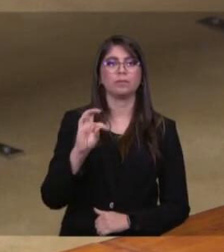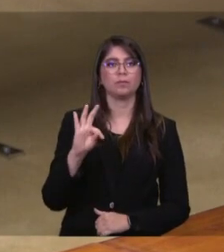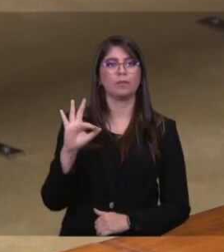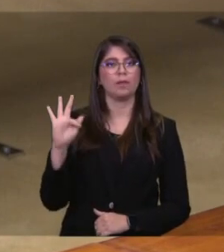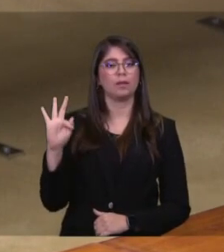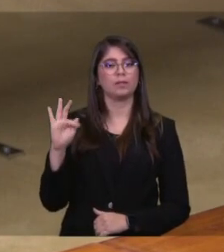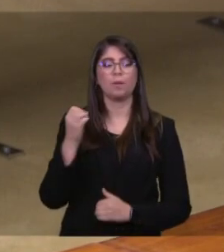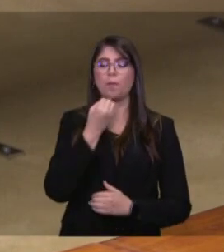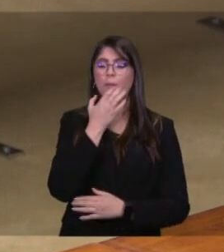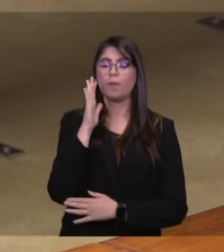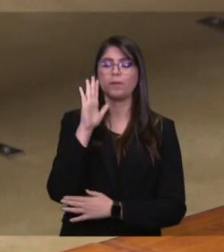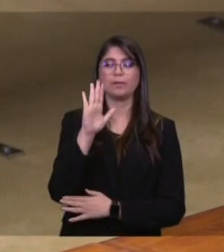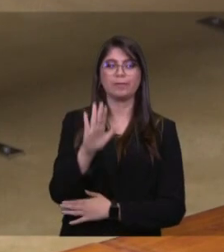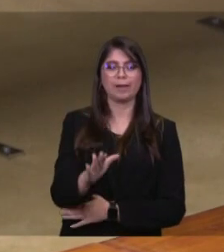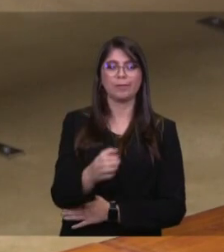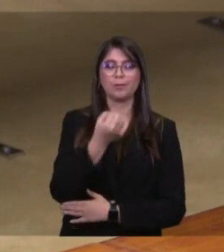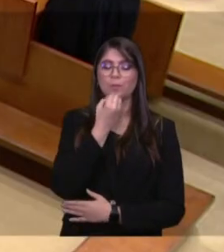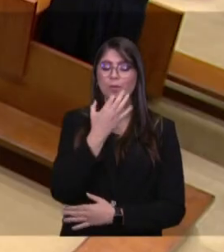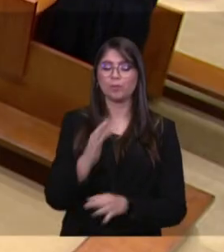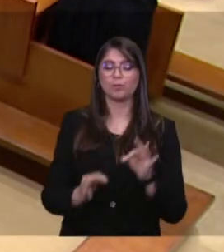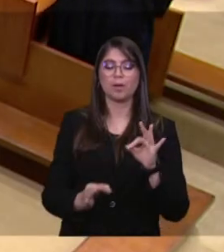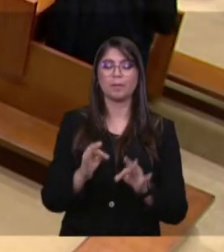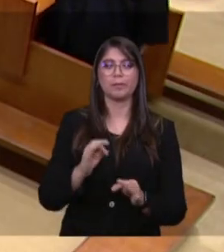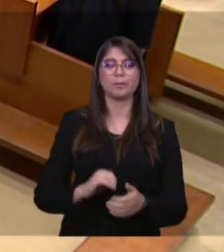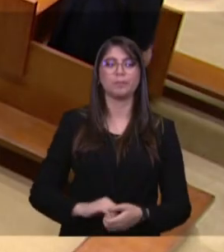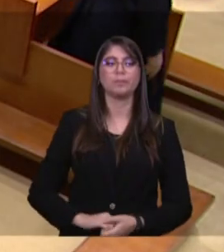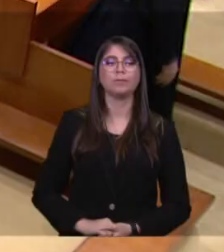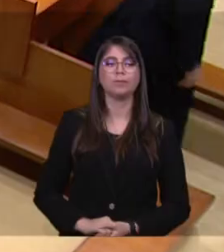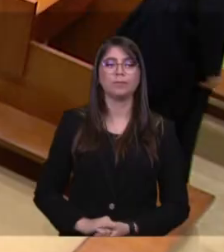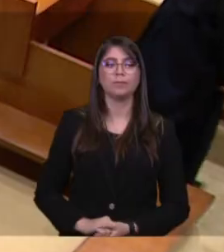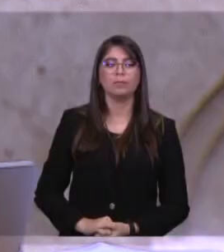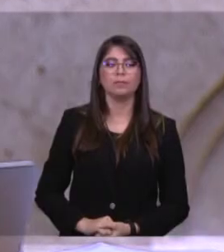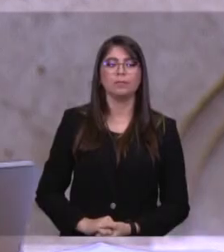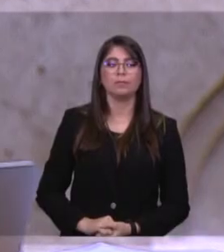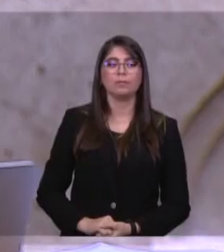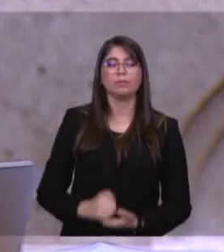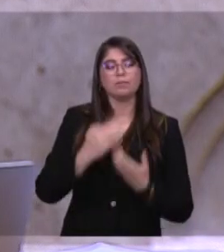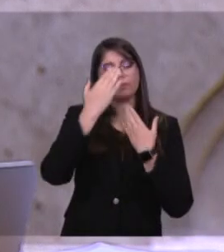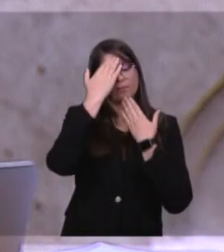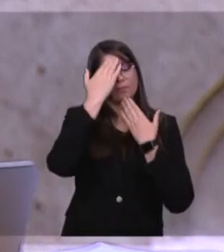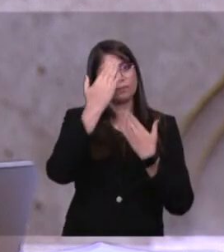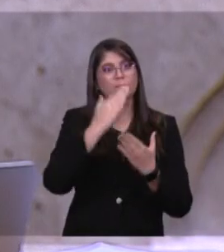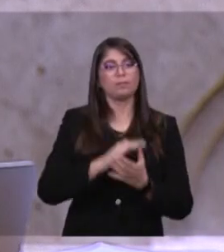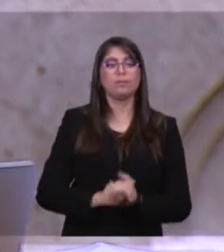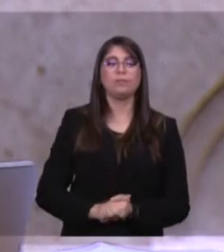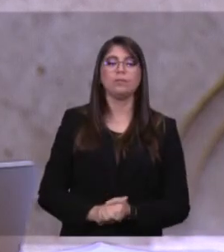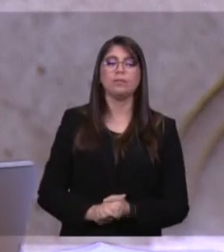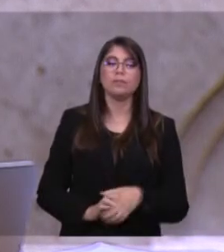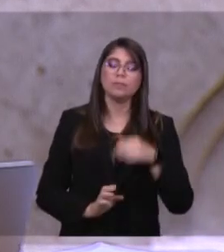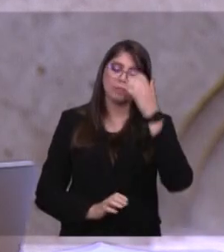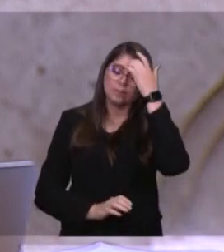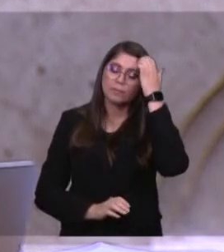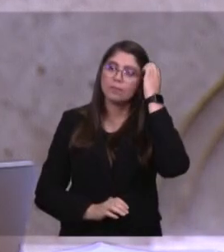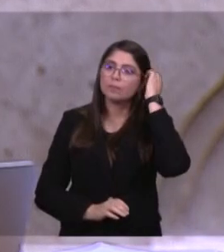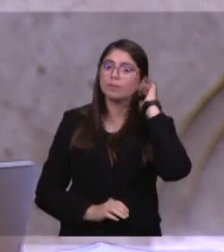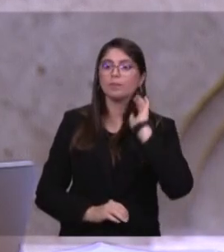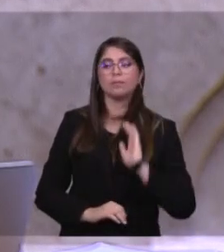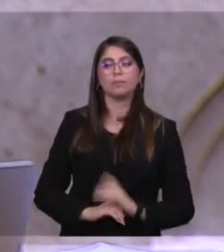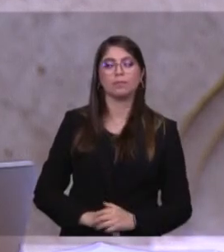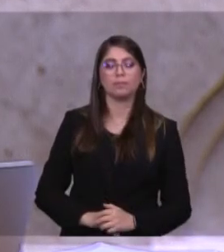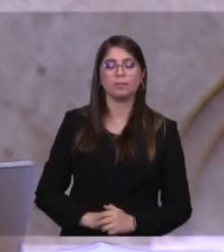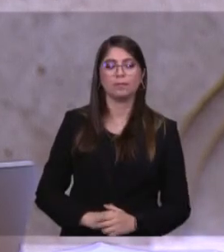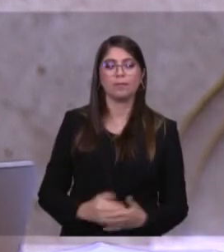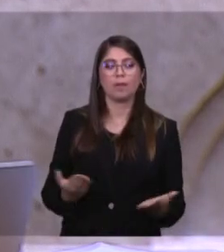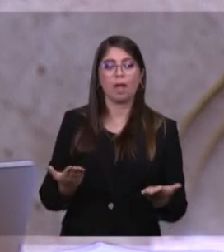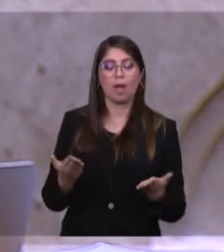Tribunal Federal. Uma boa tarde e bom julgamento. Muito obrigado. Chamo agora para